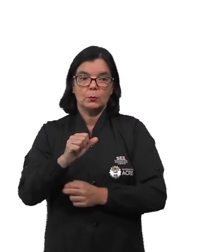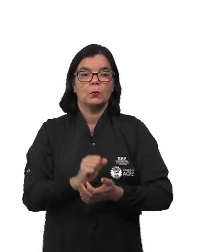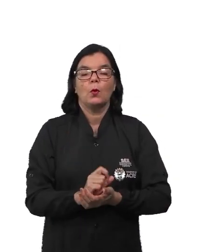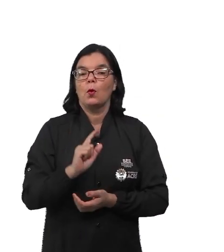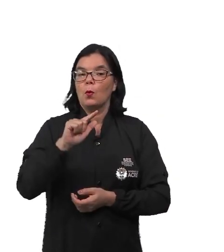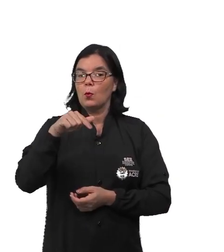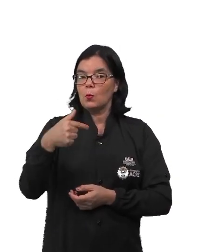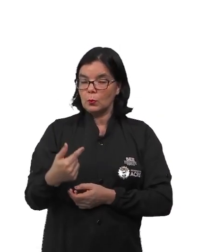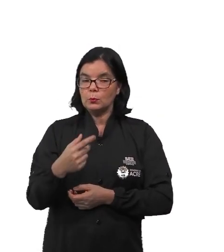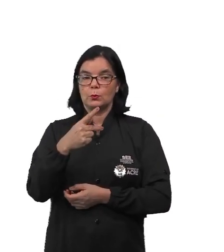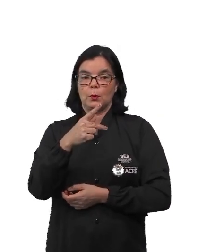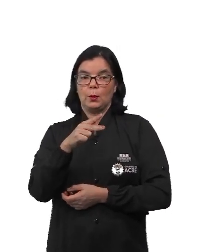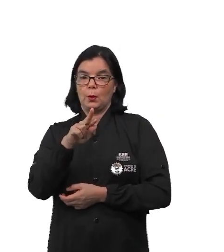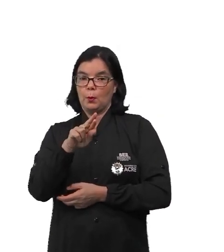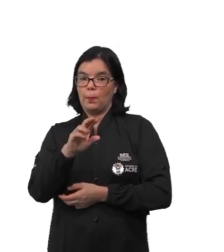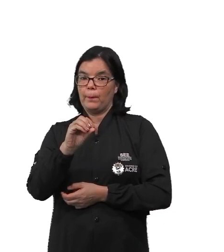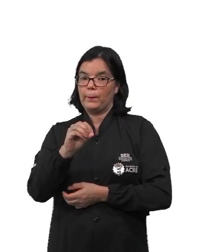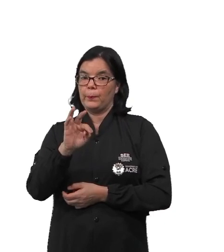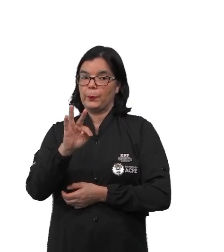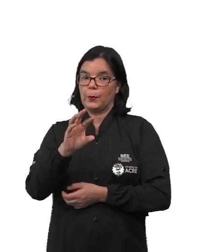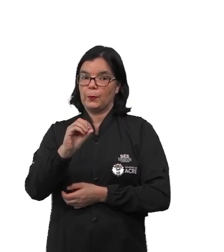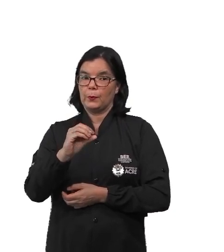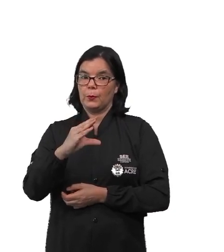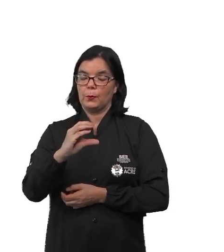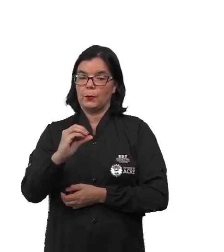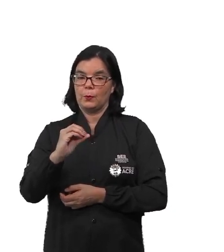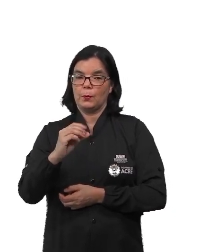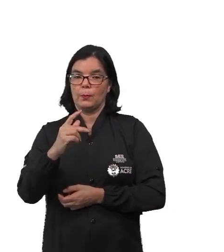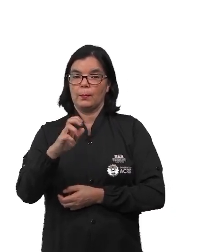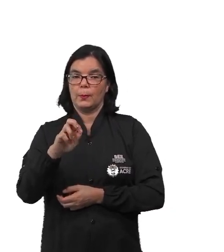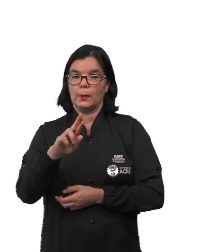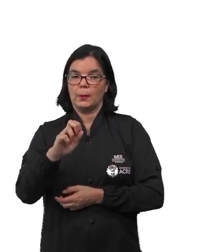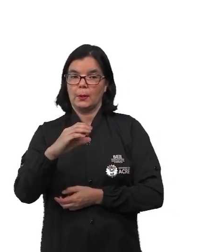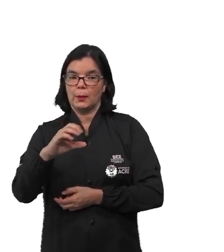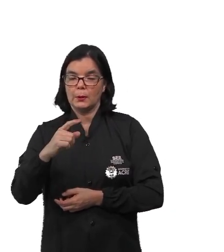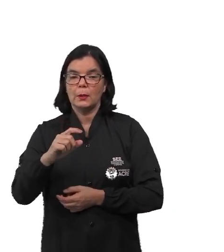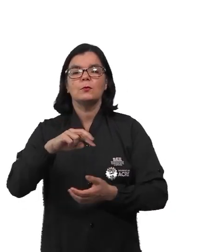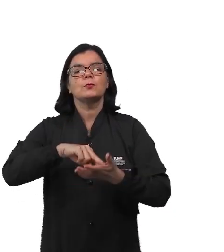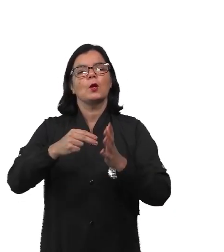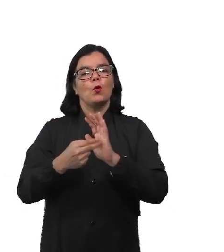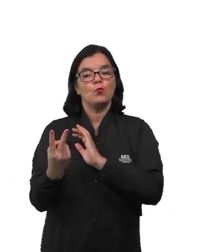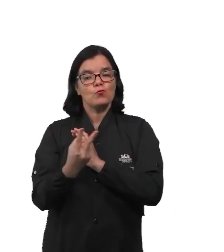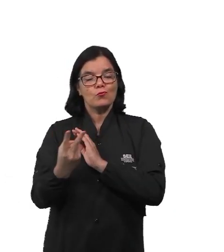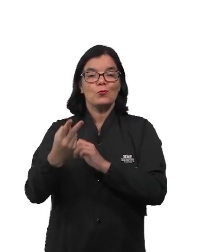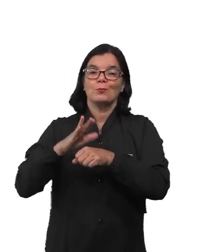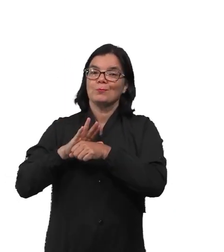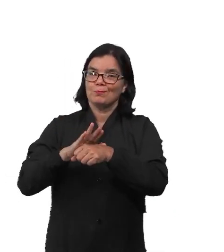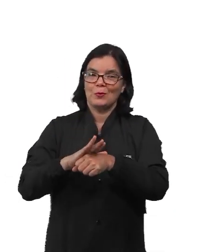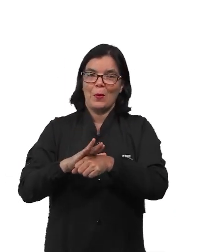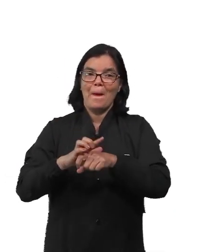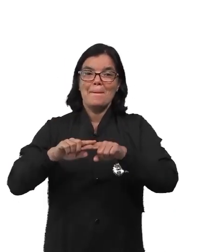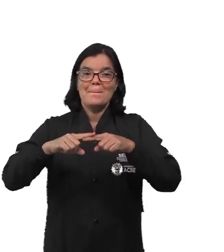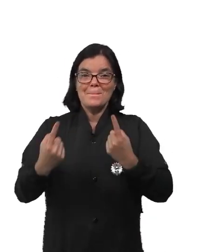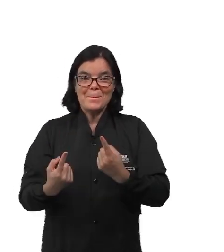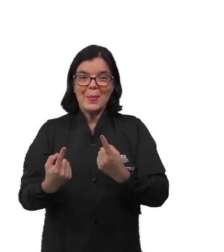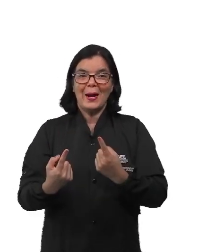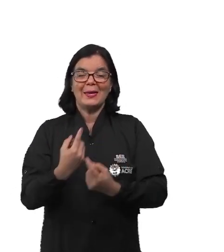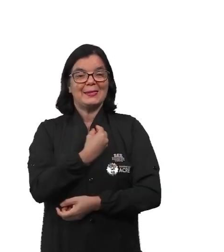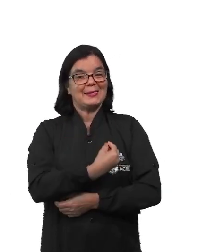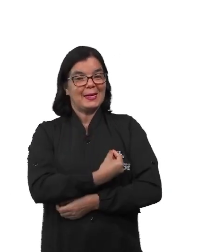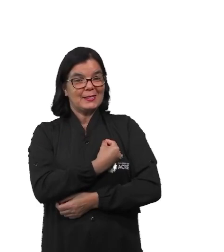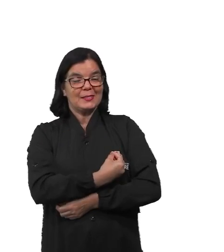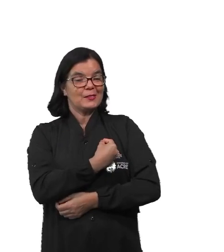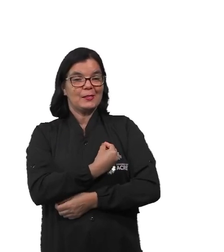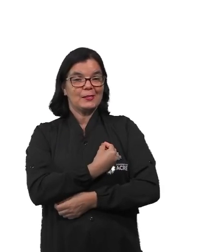o protocooperação. Ambos se beneficiam, mas a existência não é obrigatória, ou seja, é uma relação